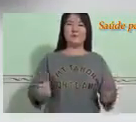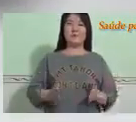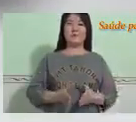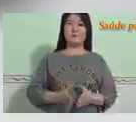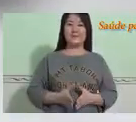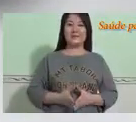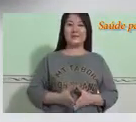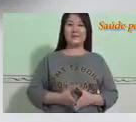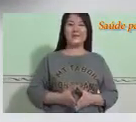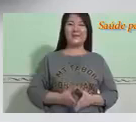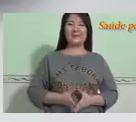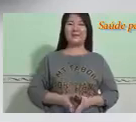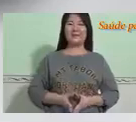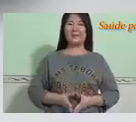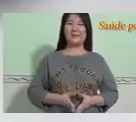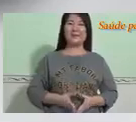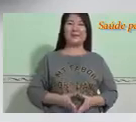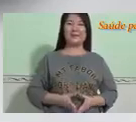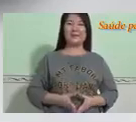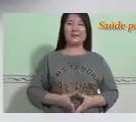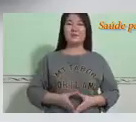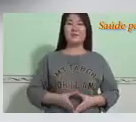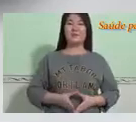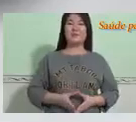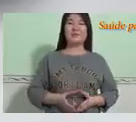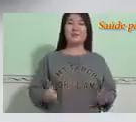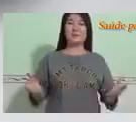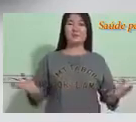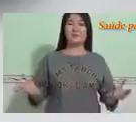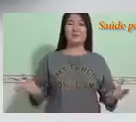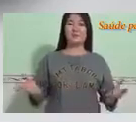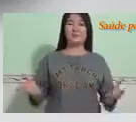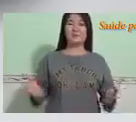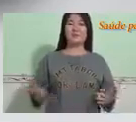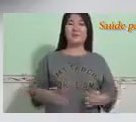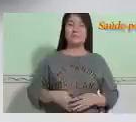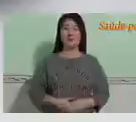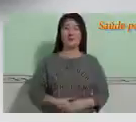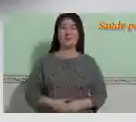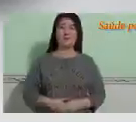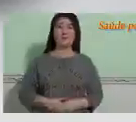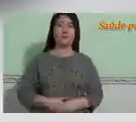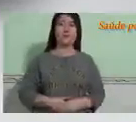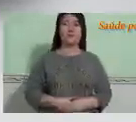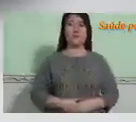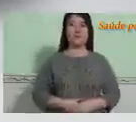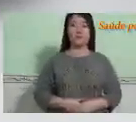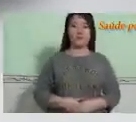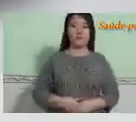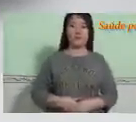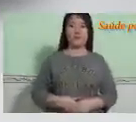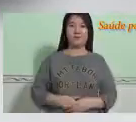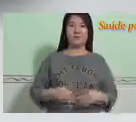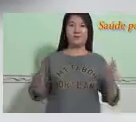Para manter a pele devidamente limpa e evitar a formação destes cravinhos, é indicado manter bons hábitos como limpar o